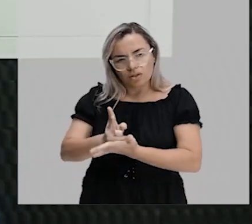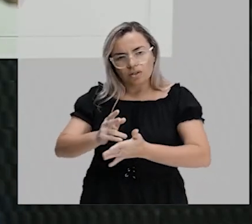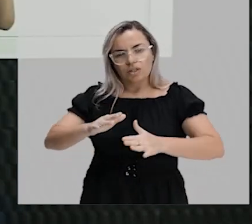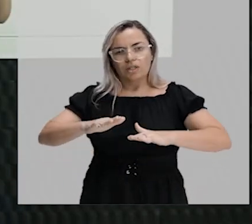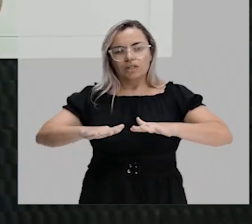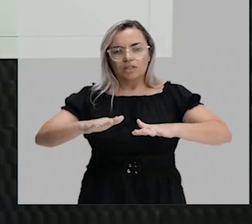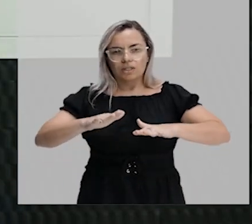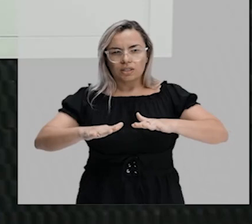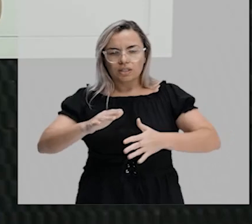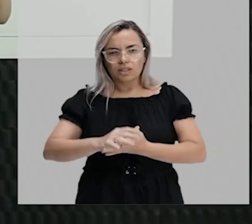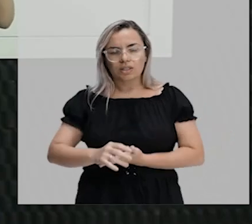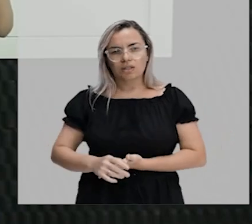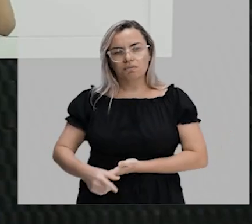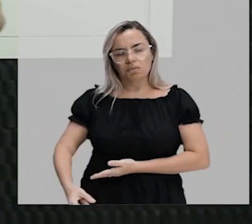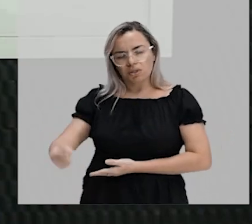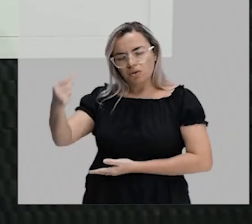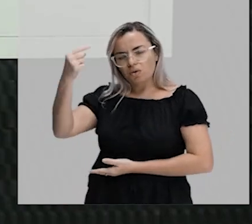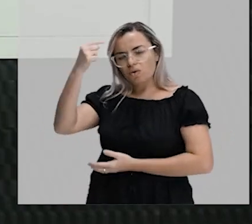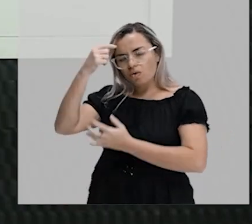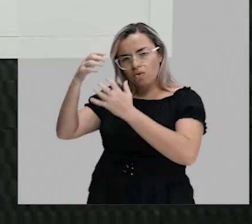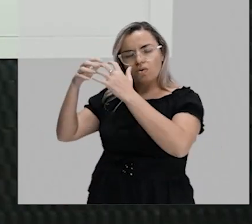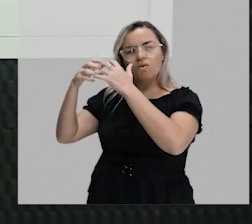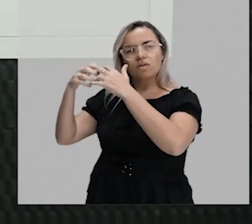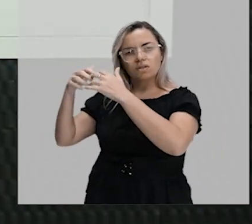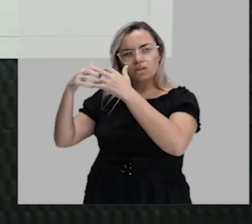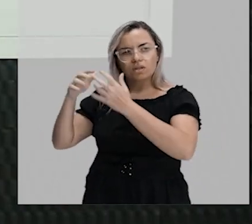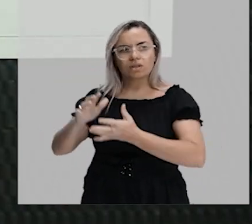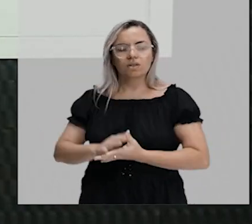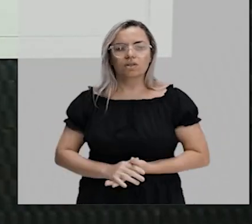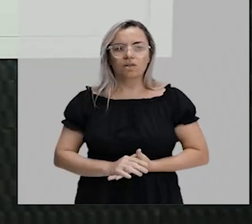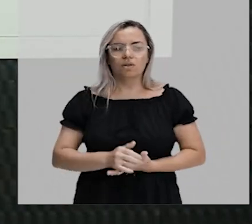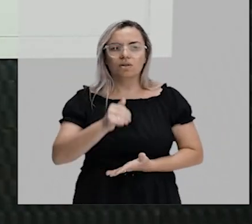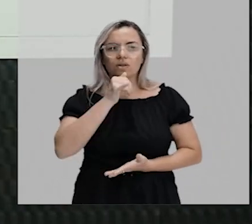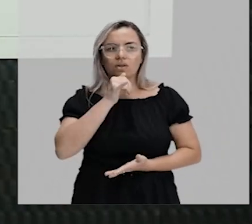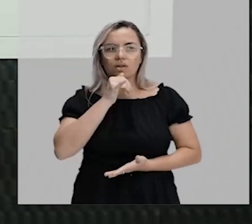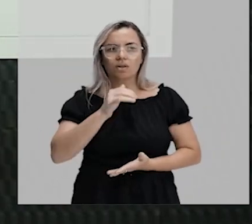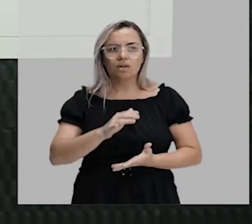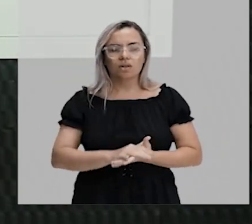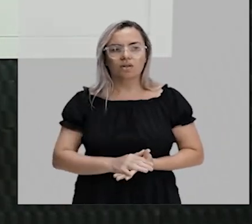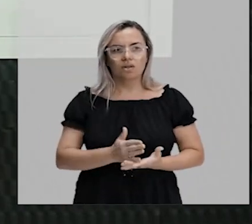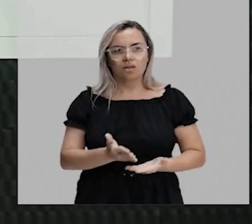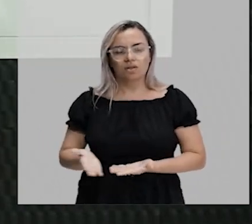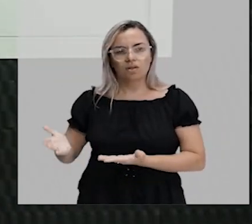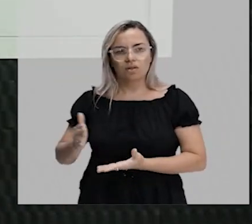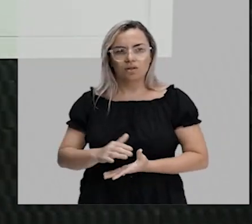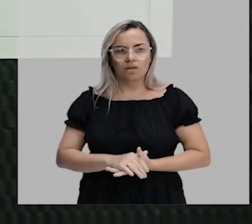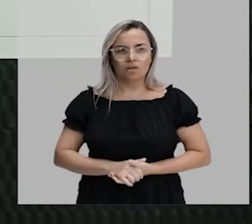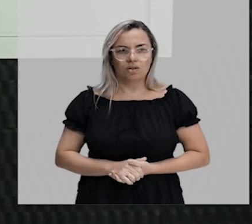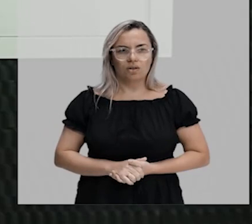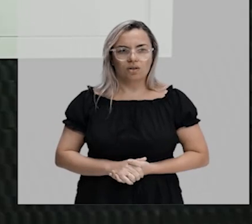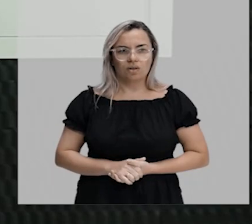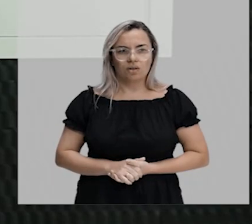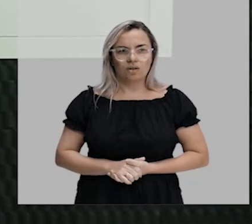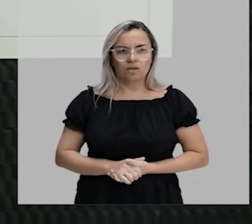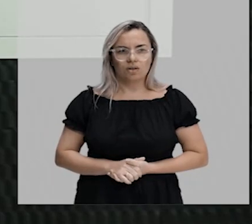tá? Geralmente o exemplo que ele usa mais fácil é o da palavra coragem, né? É uma das mais